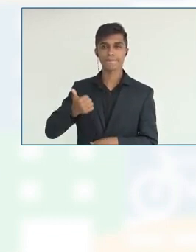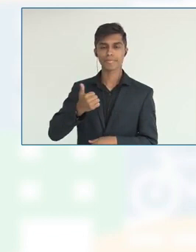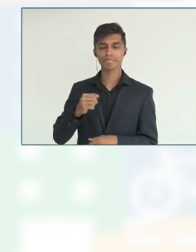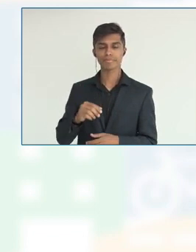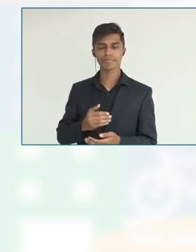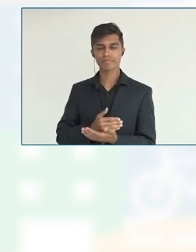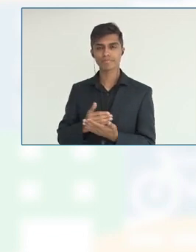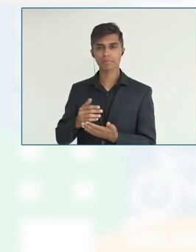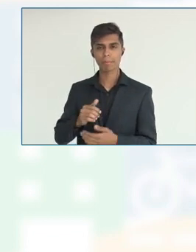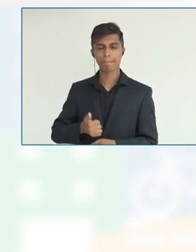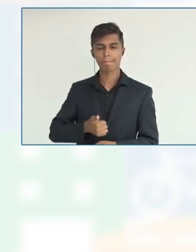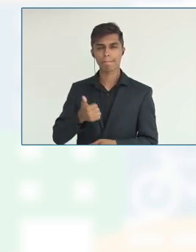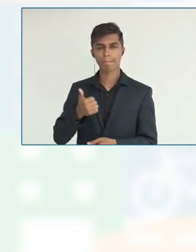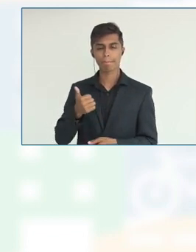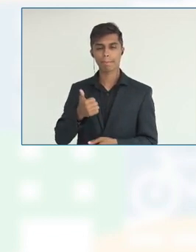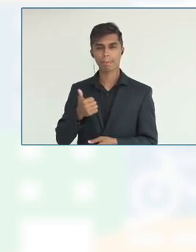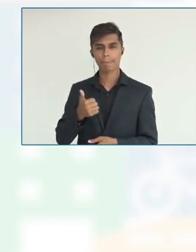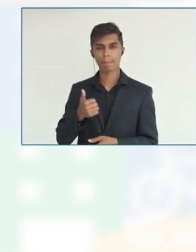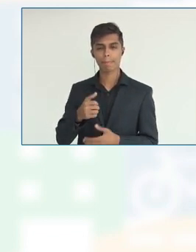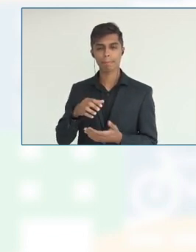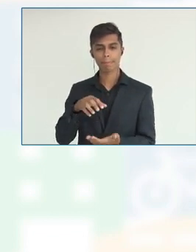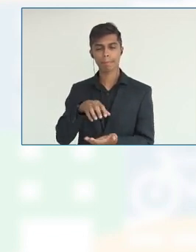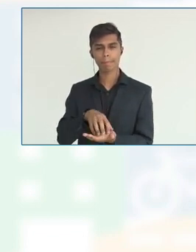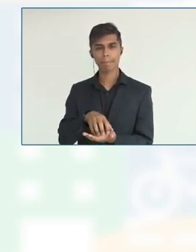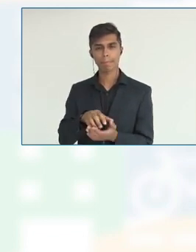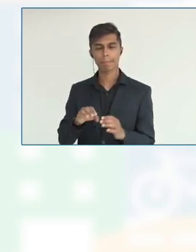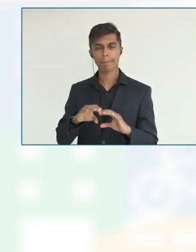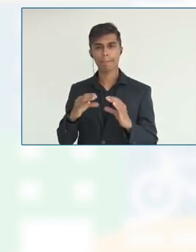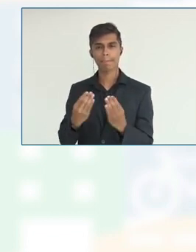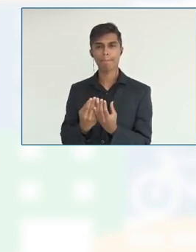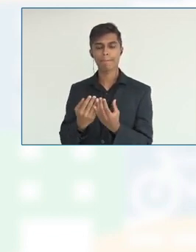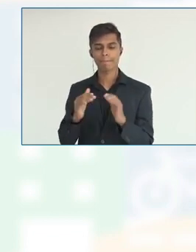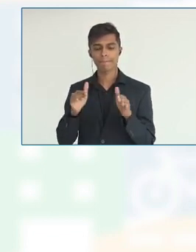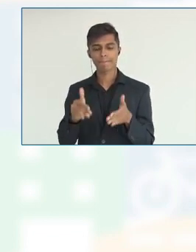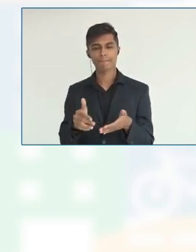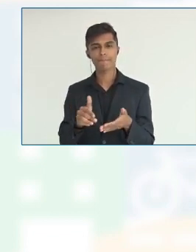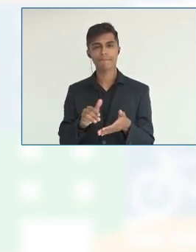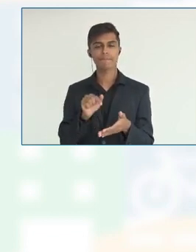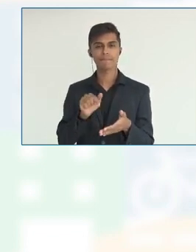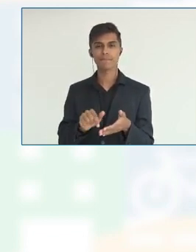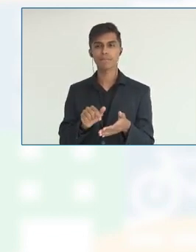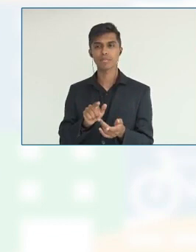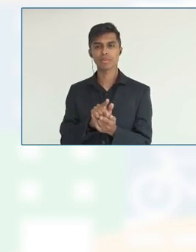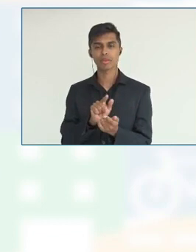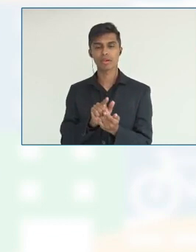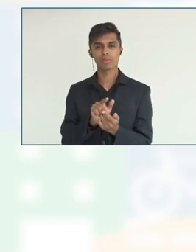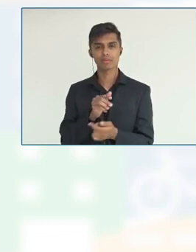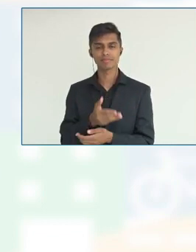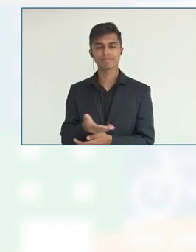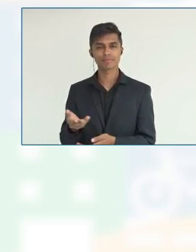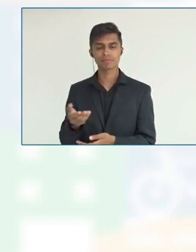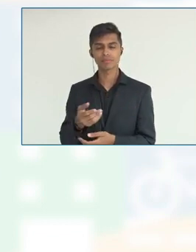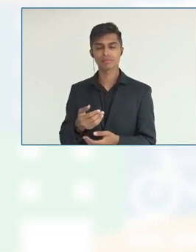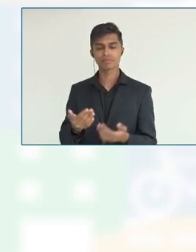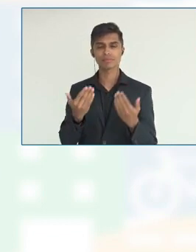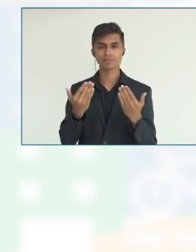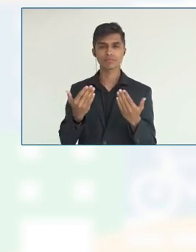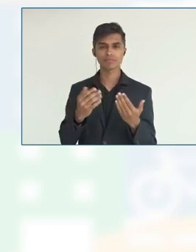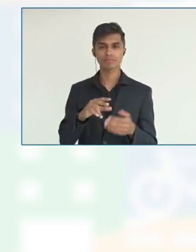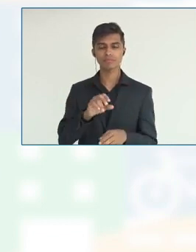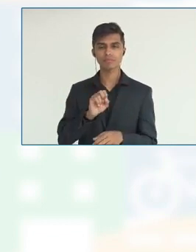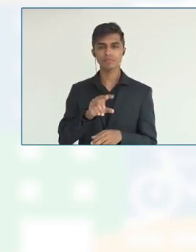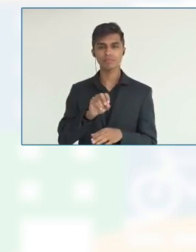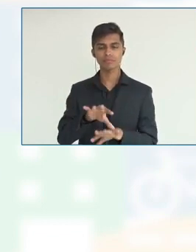pioneiro na comunidade especializada na assistência aos casos suspeitos de intoxicação,